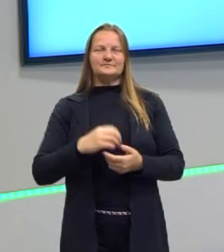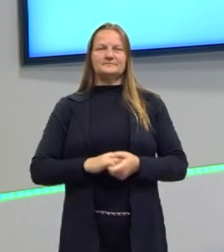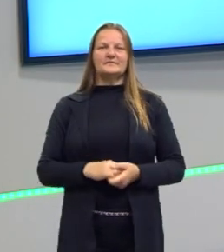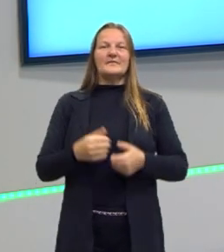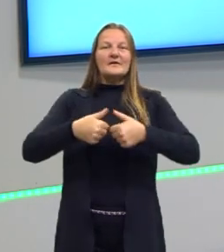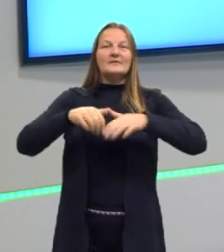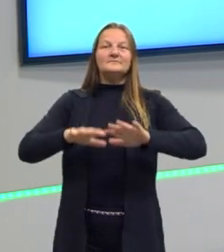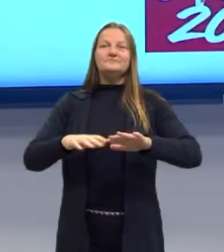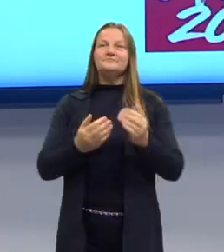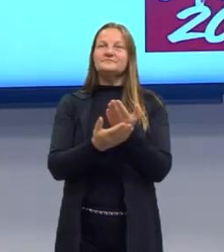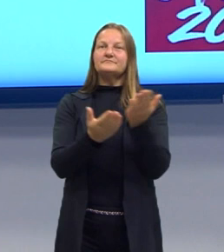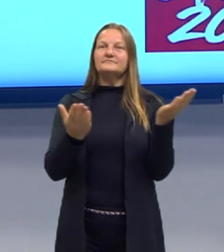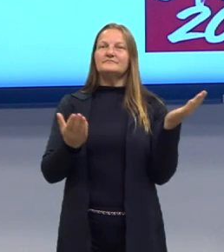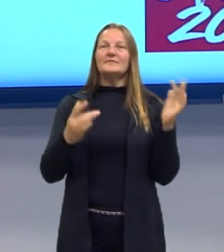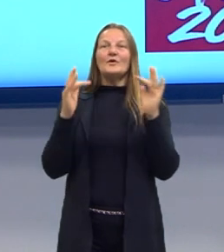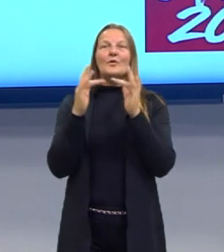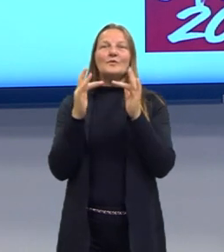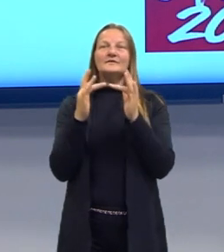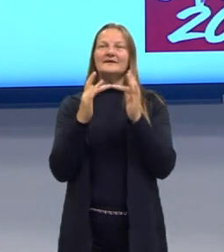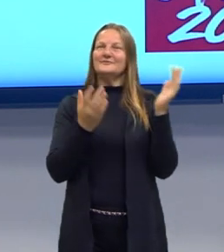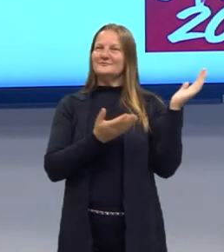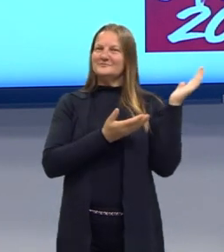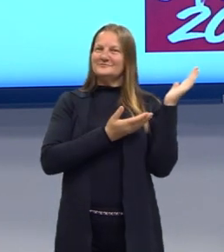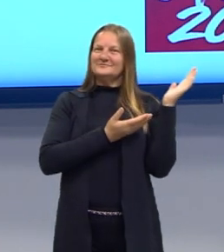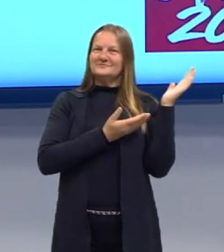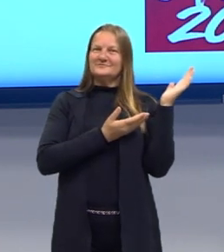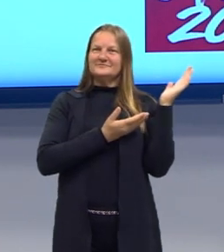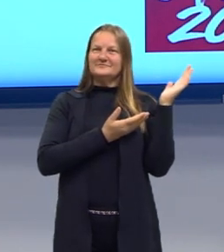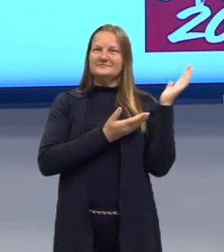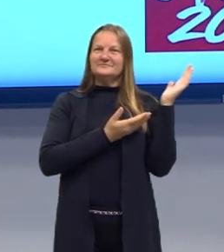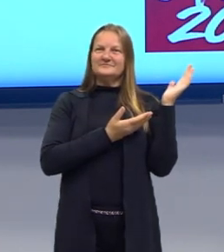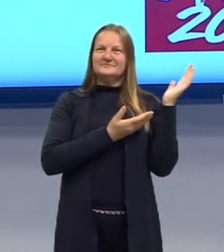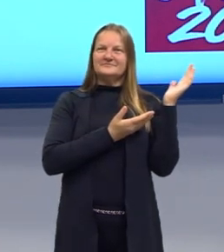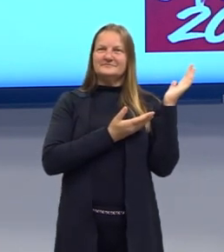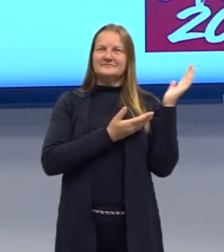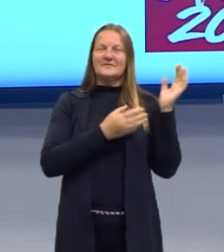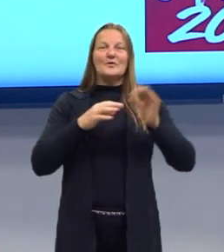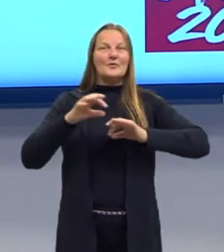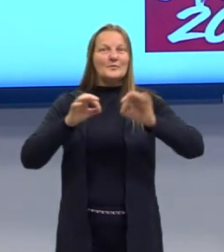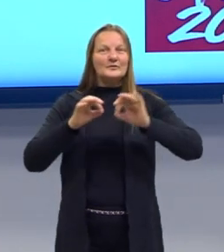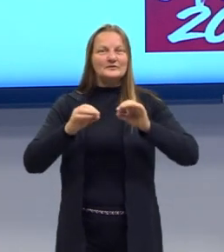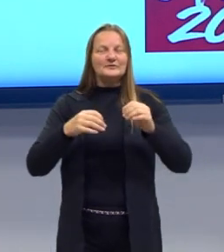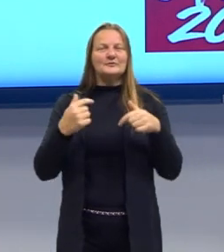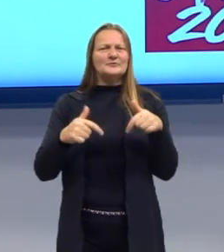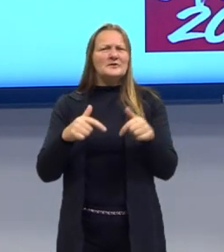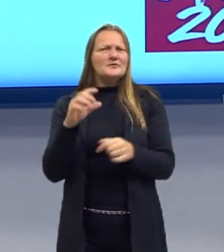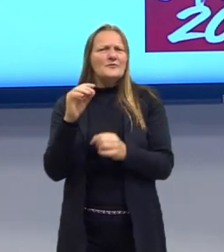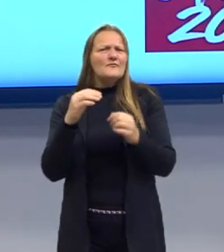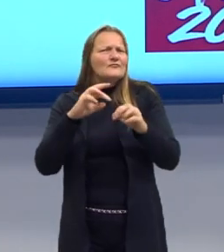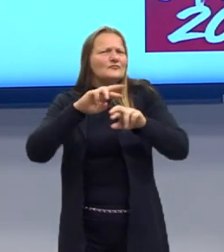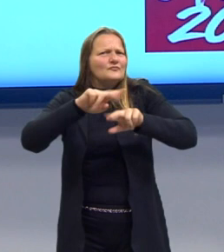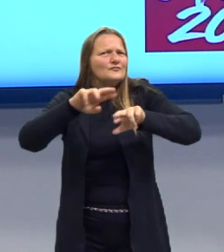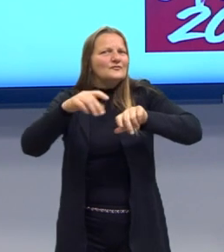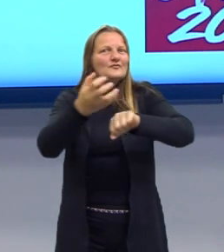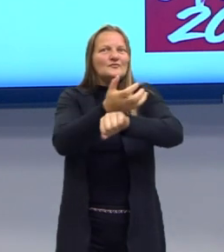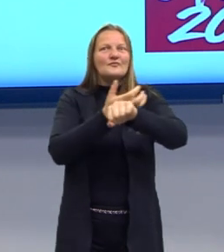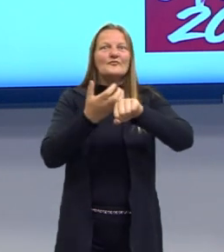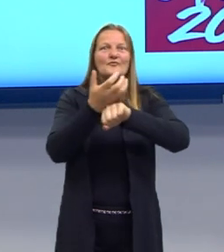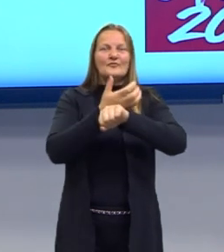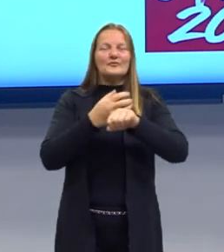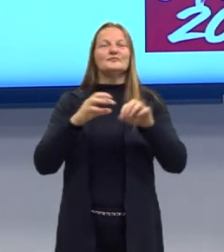é a questão os nossos contatos não é você sabe que o projeto Ele trabalha com vários componentes